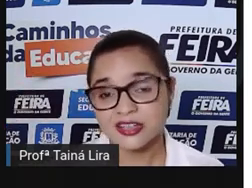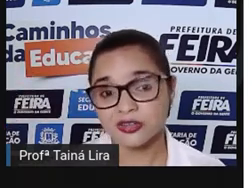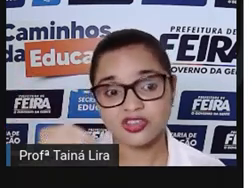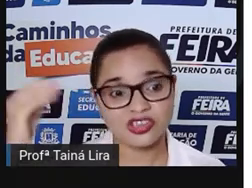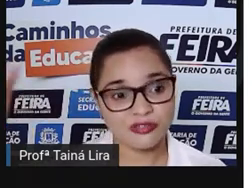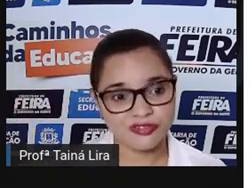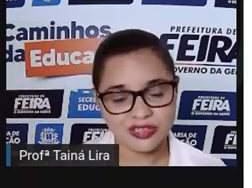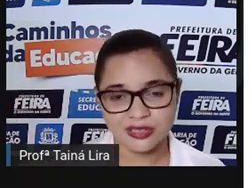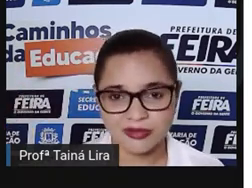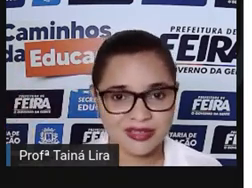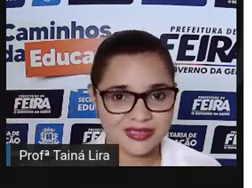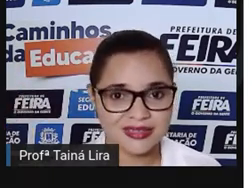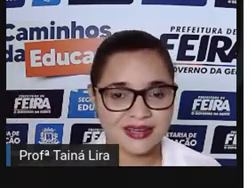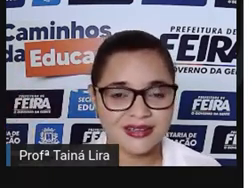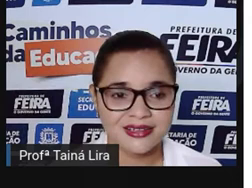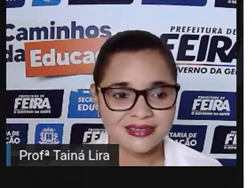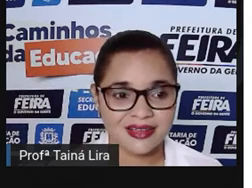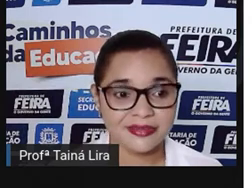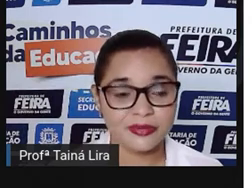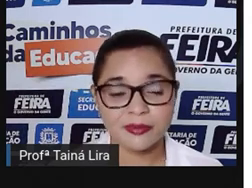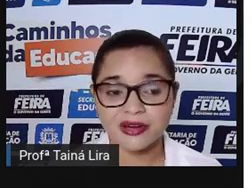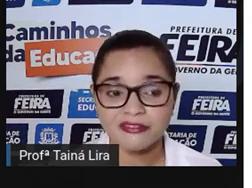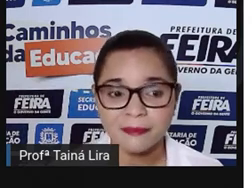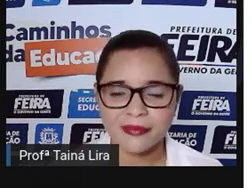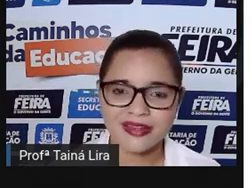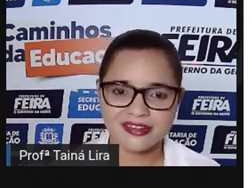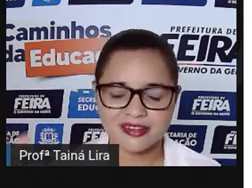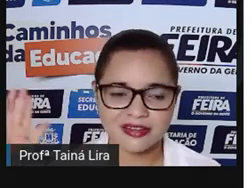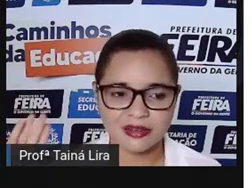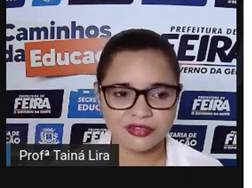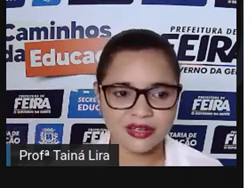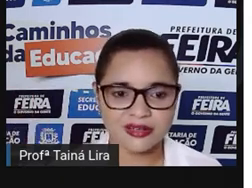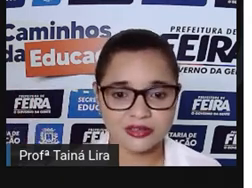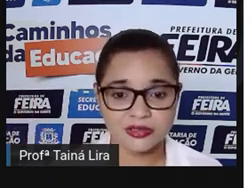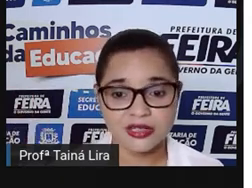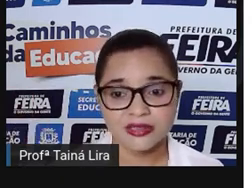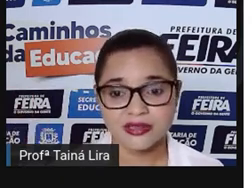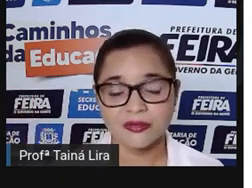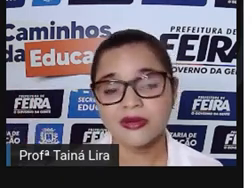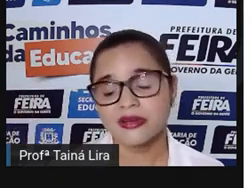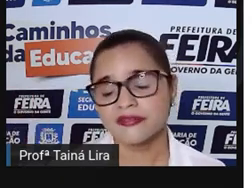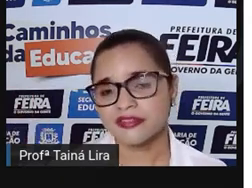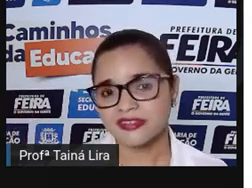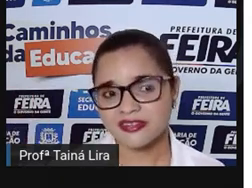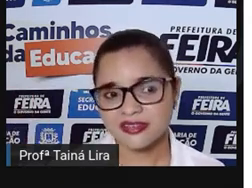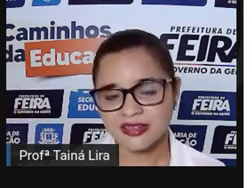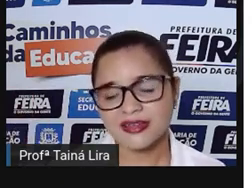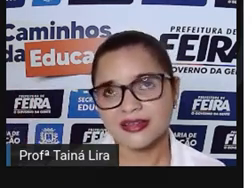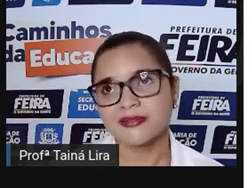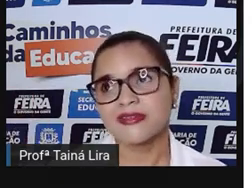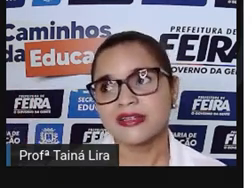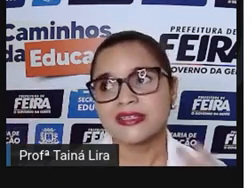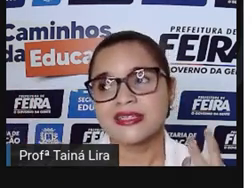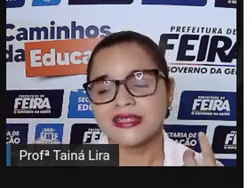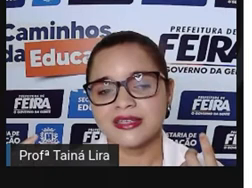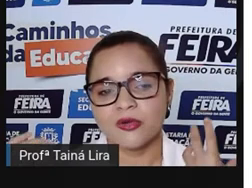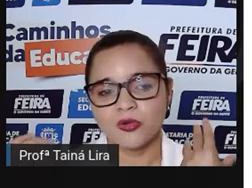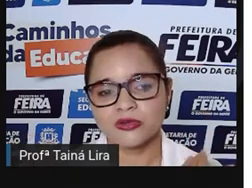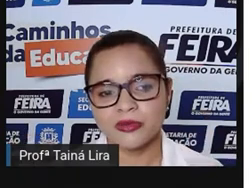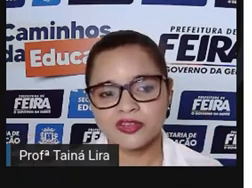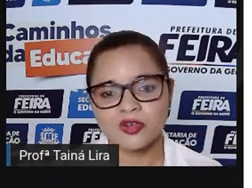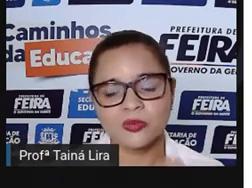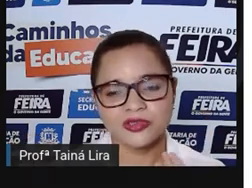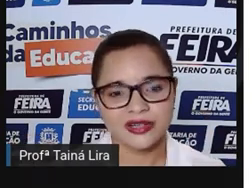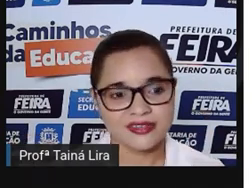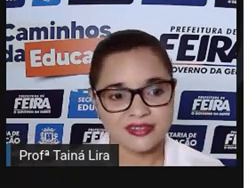meses, não tinha avião ainda, tá? Então demorava meses aí navegando. Então, vocês entenderam que